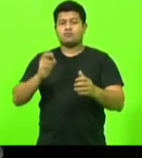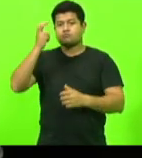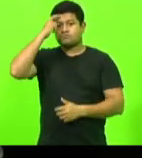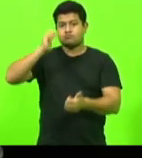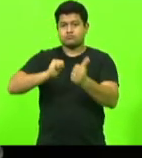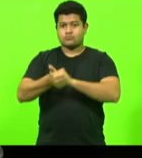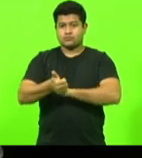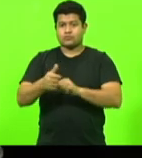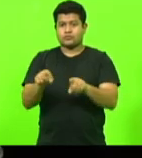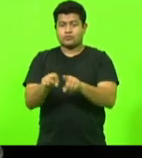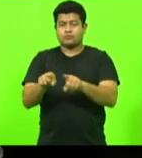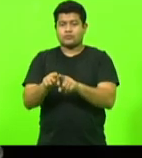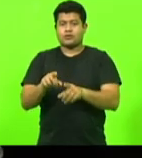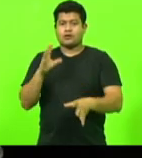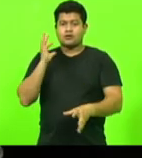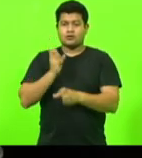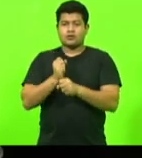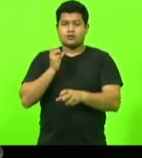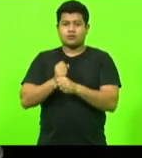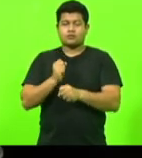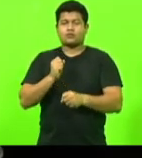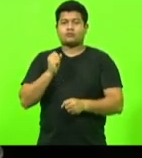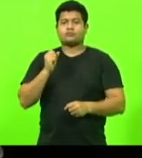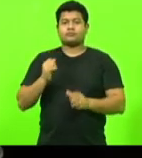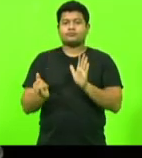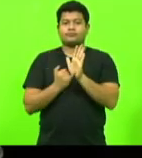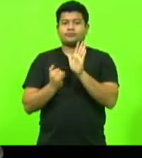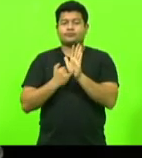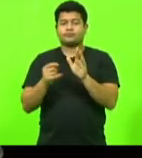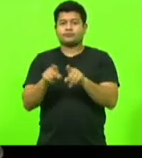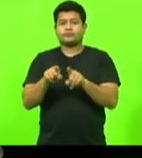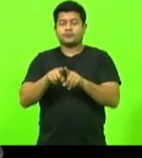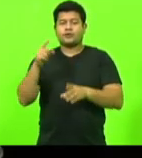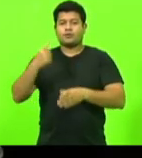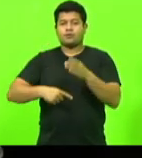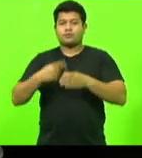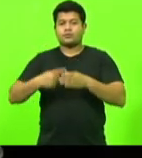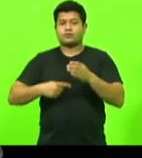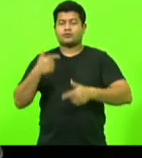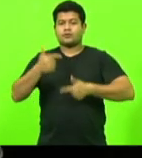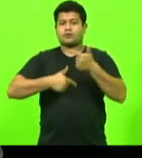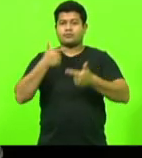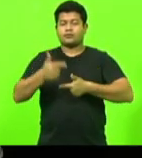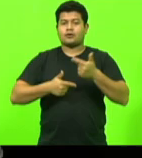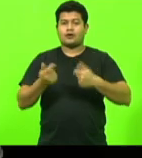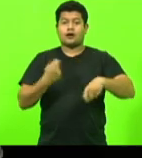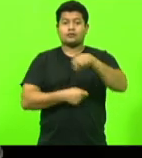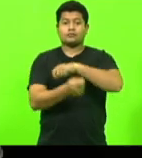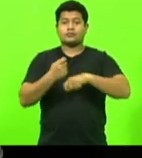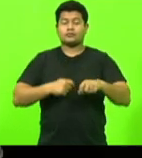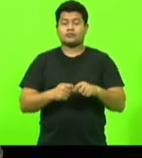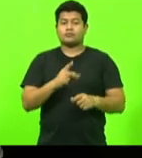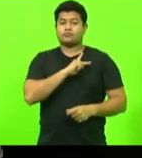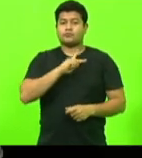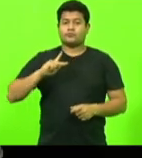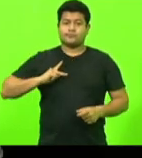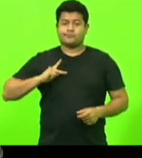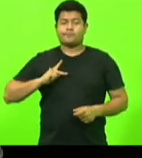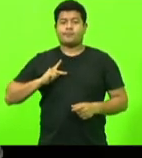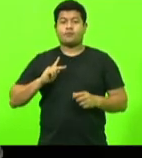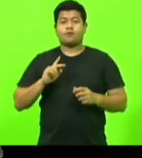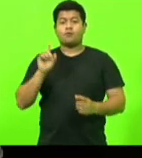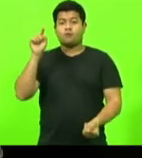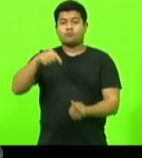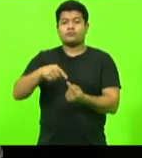de Finanças e Tributação e Comissão de Trabalho, Administração e Serviço Público, com a finalidade de